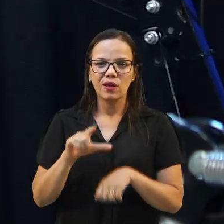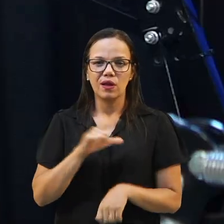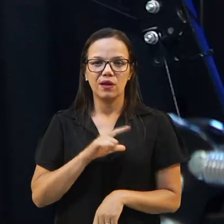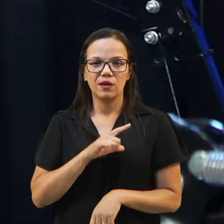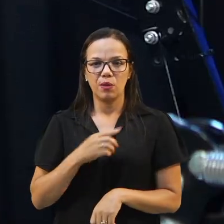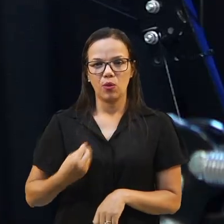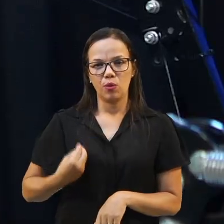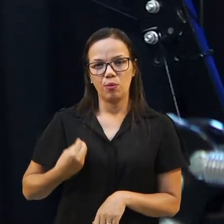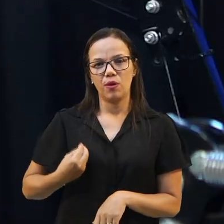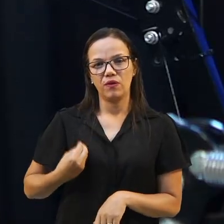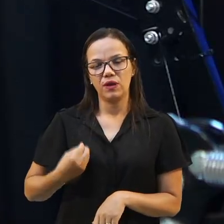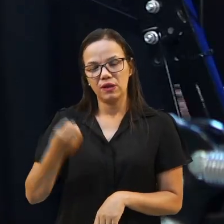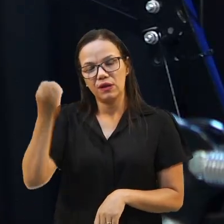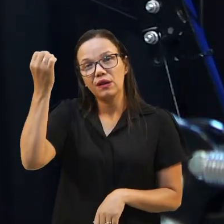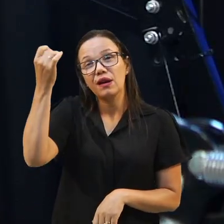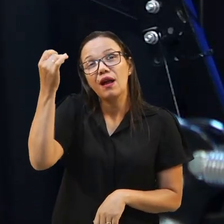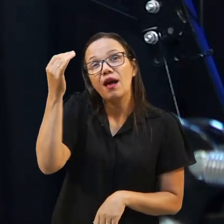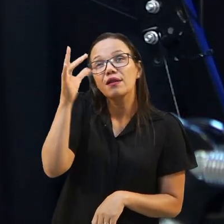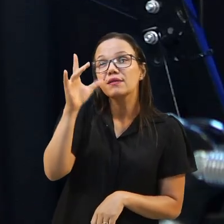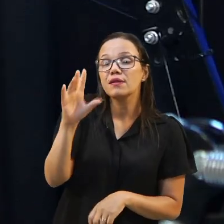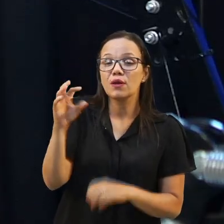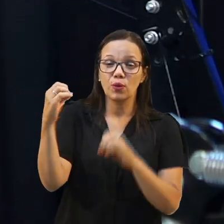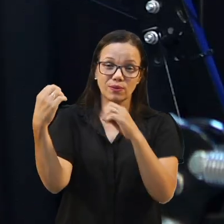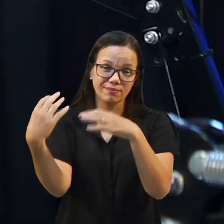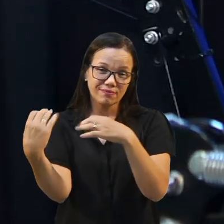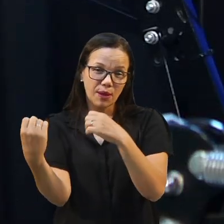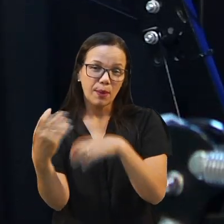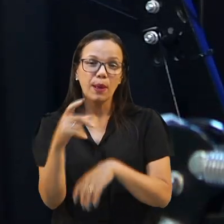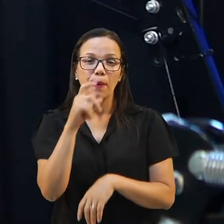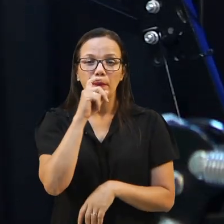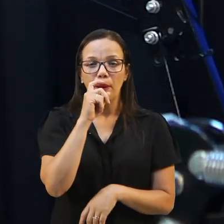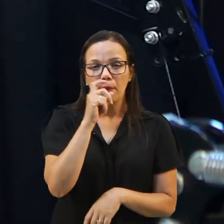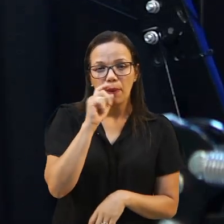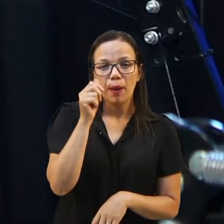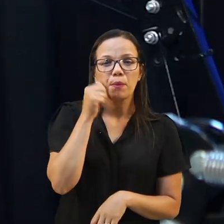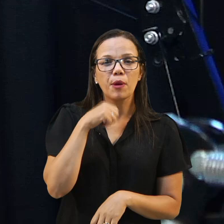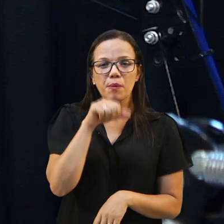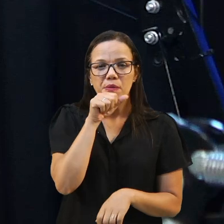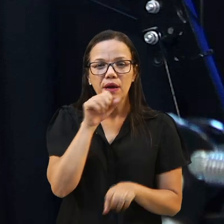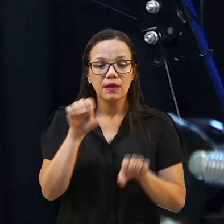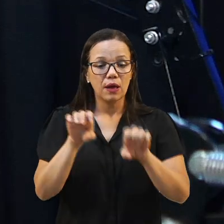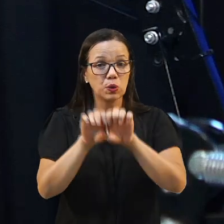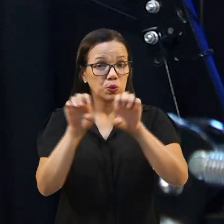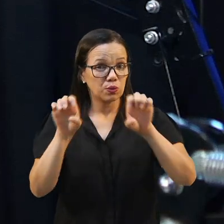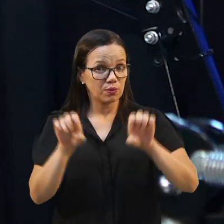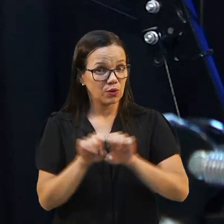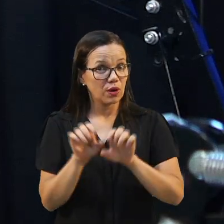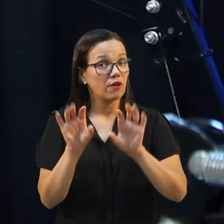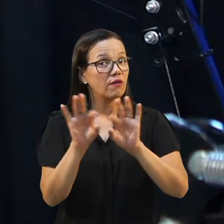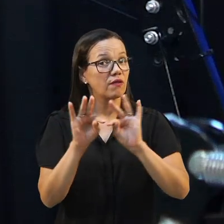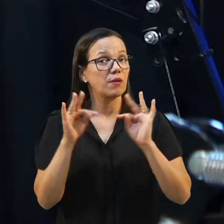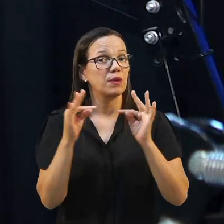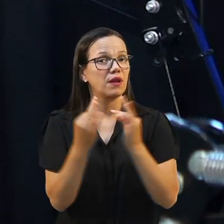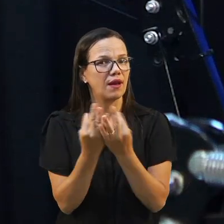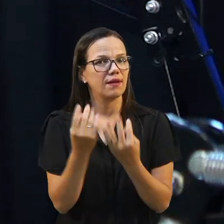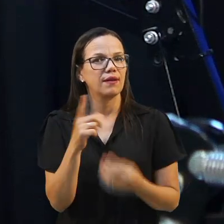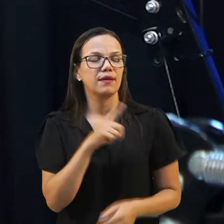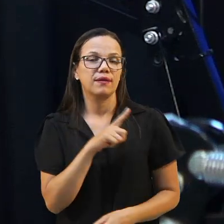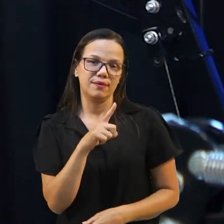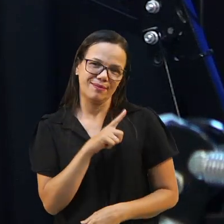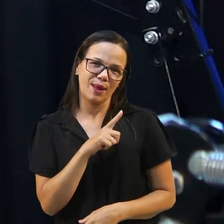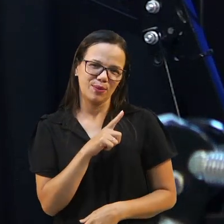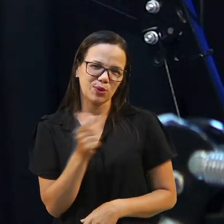vida graças aos ensinamentos e à estrutura familiar que eles